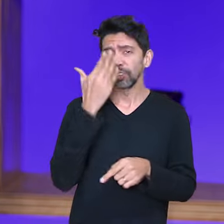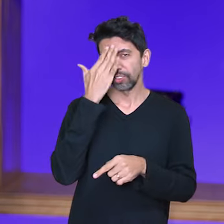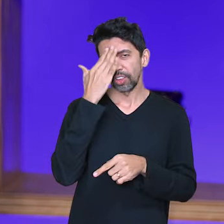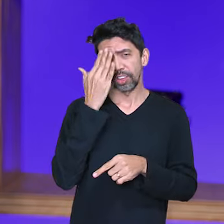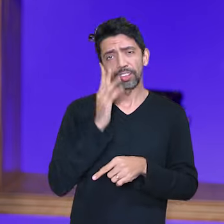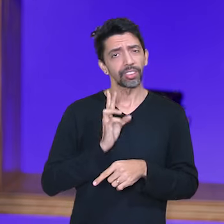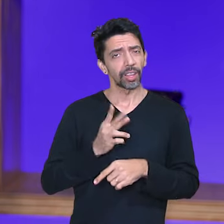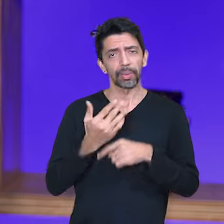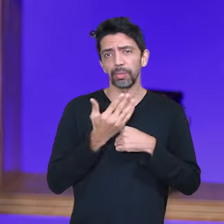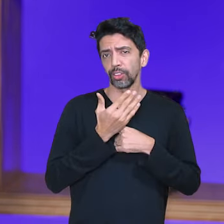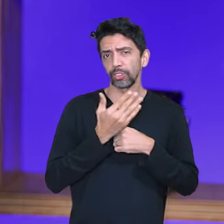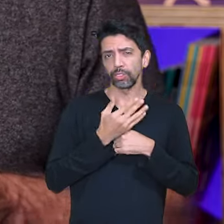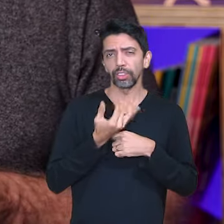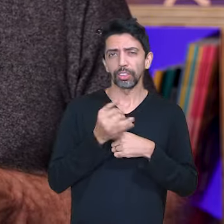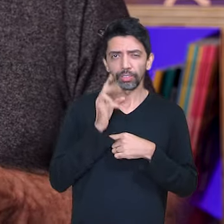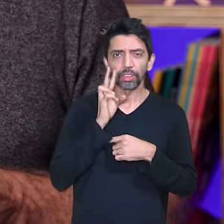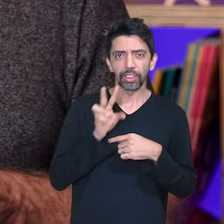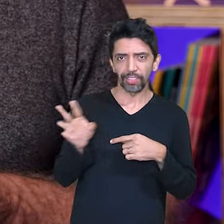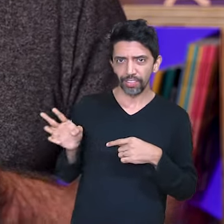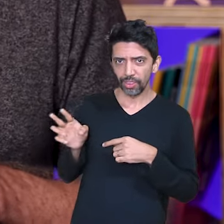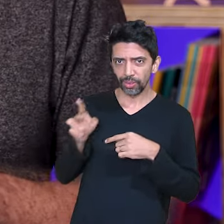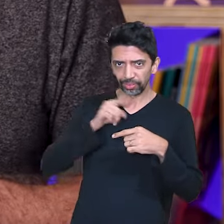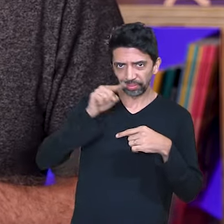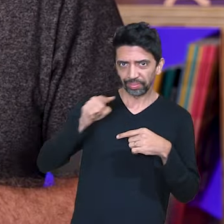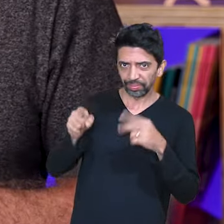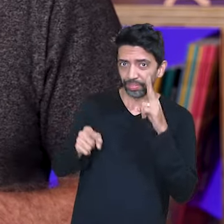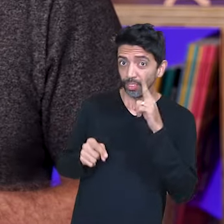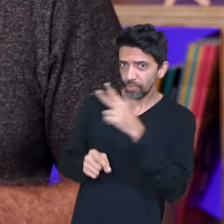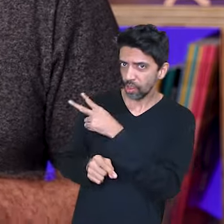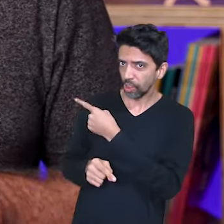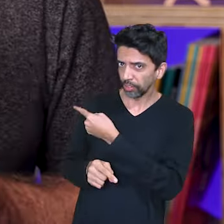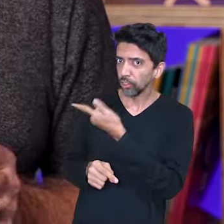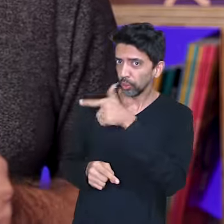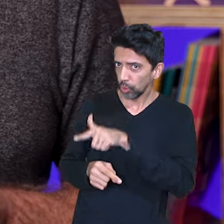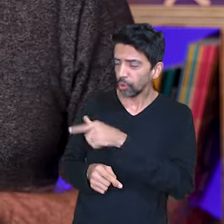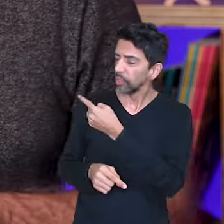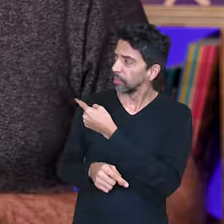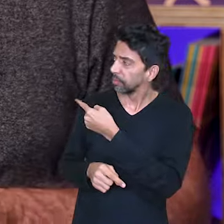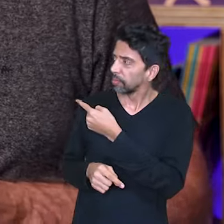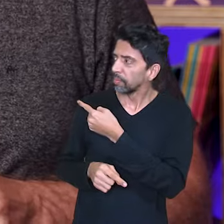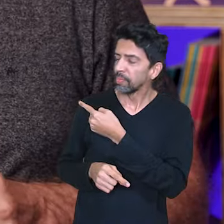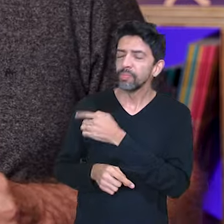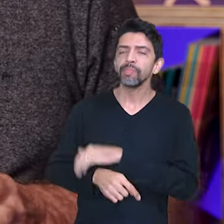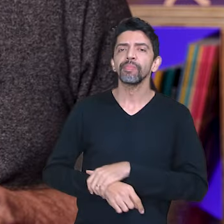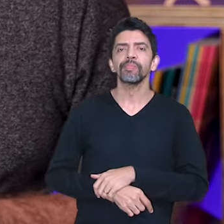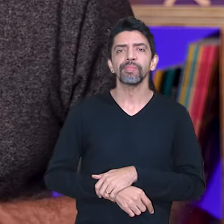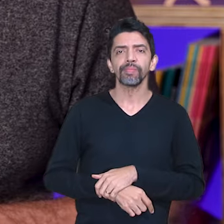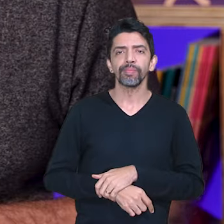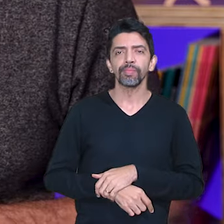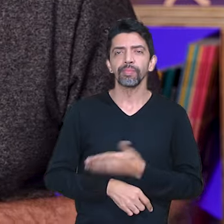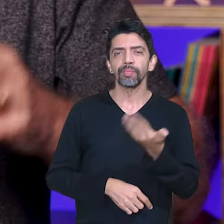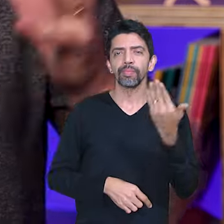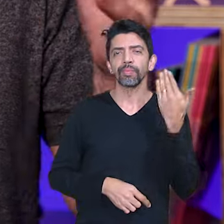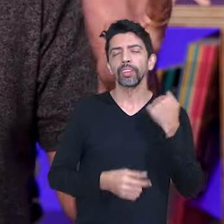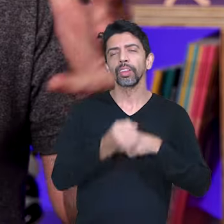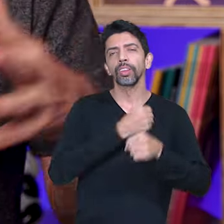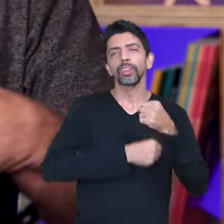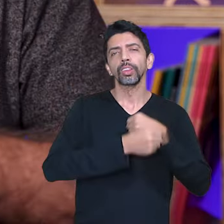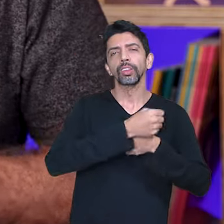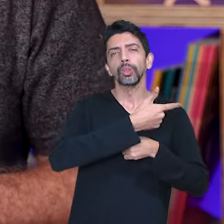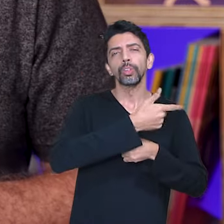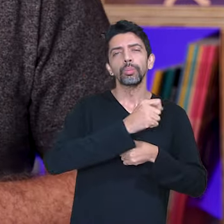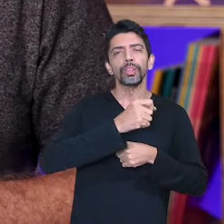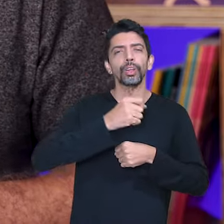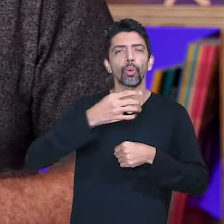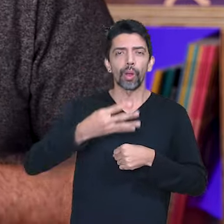nesse gráfico, vamos voltar nele aqui, que lá 0,84 em 94, 2004 ele estava 2,70, então já